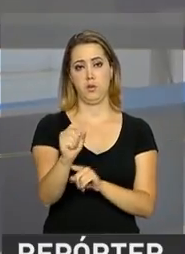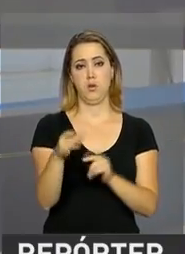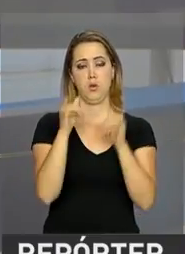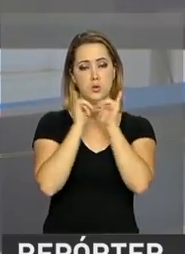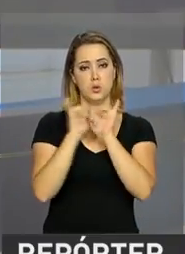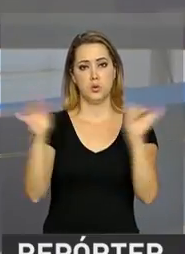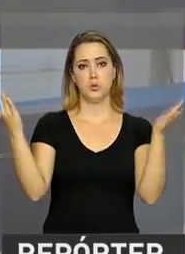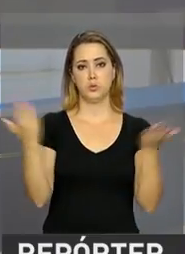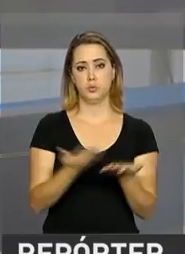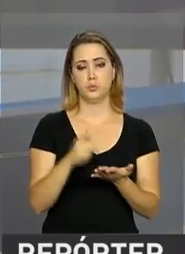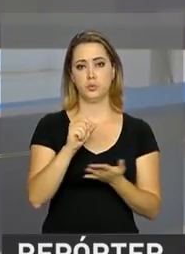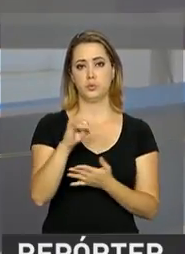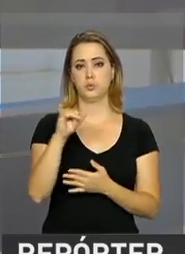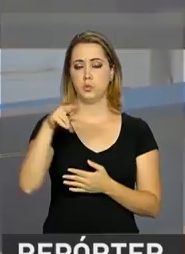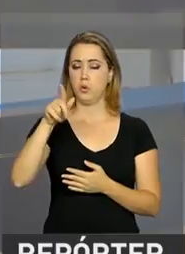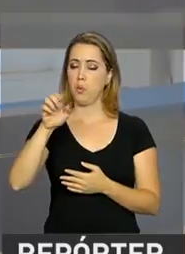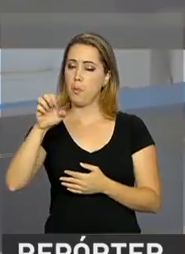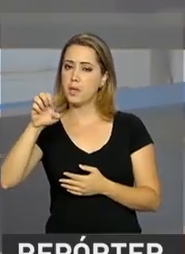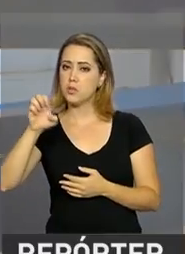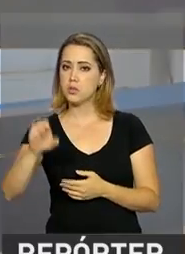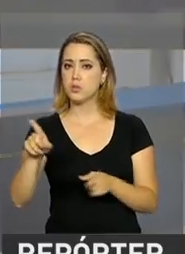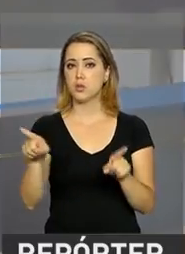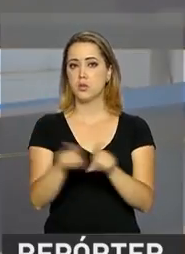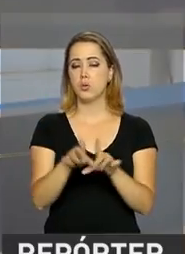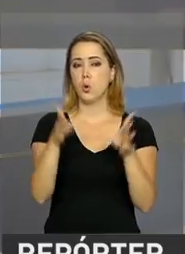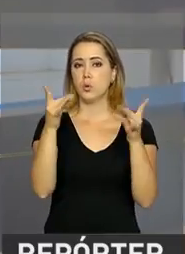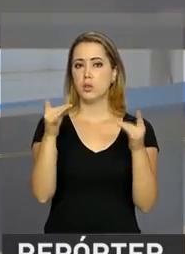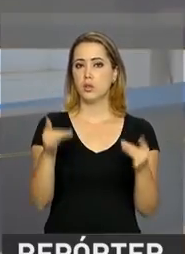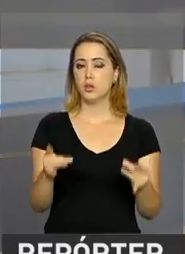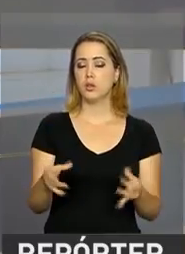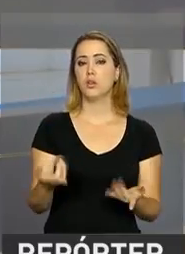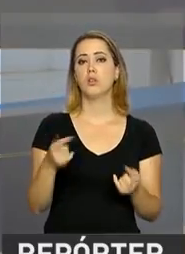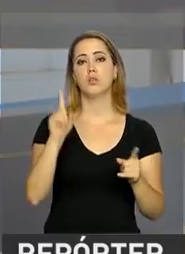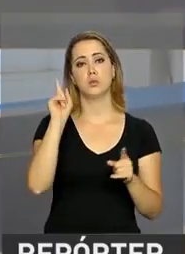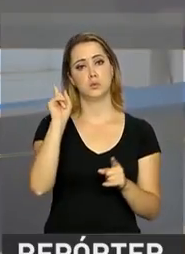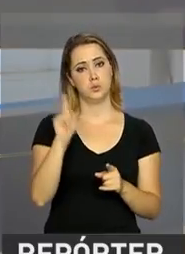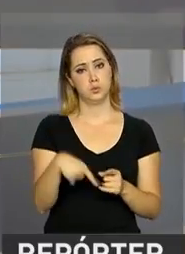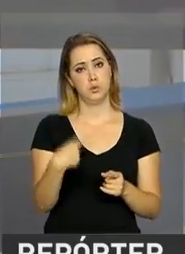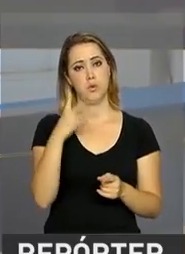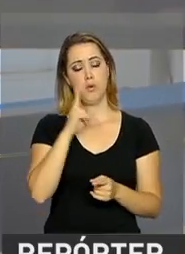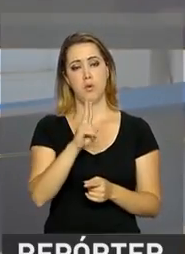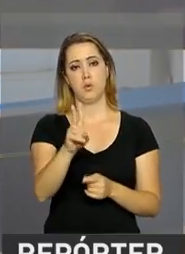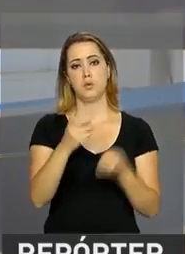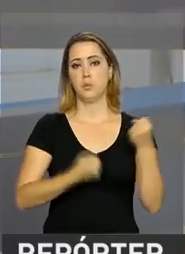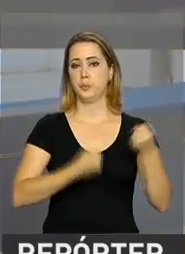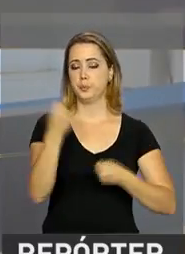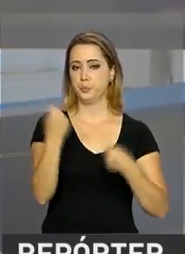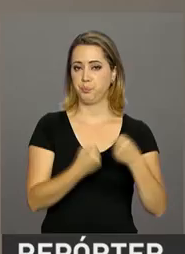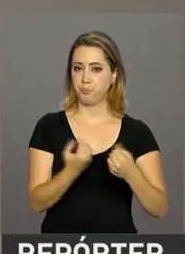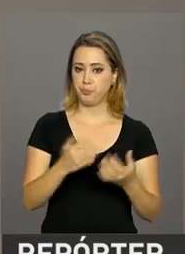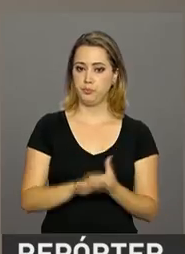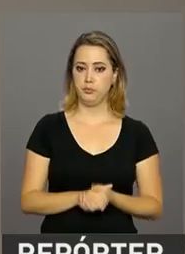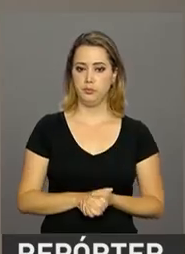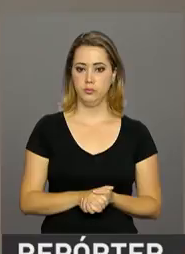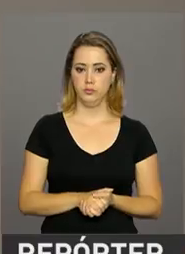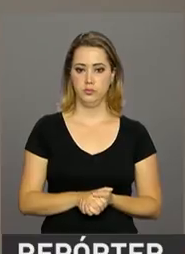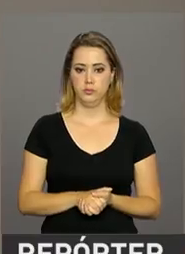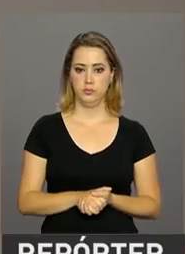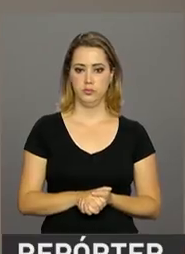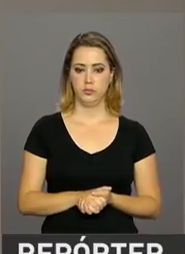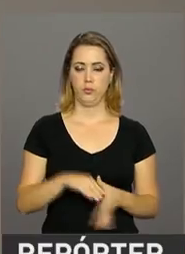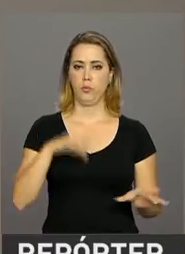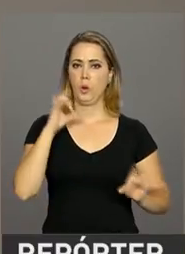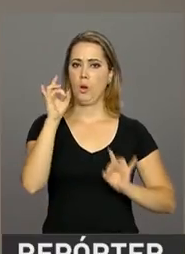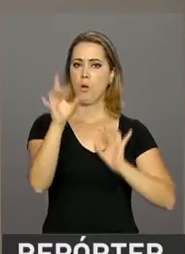foram divulgados hoje pelo IBGE o destaque Positivo foi o setor de veículos automotores